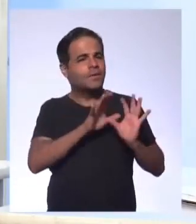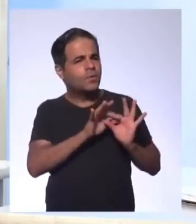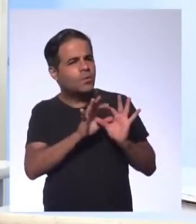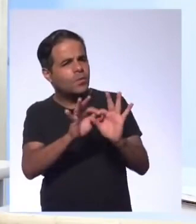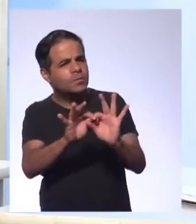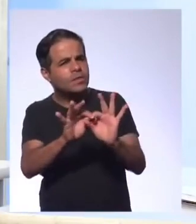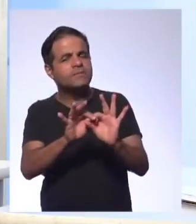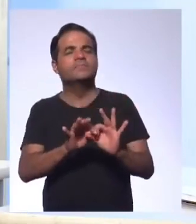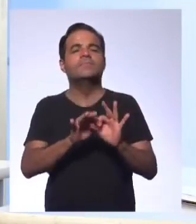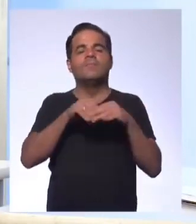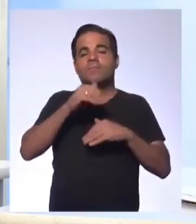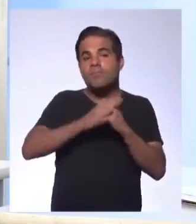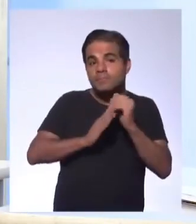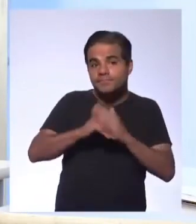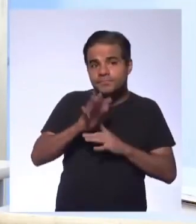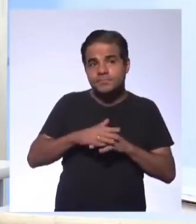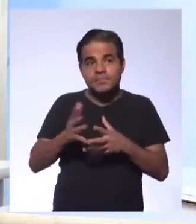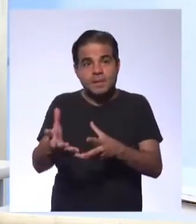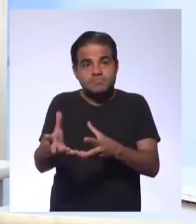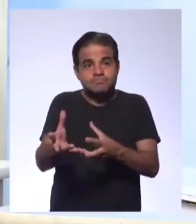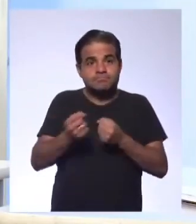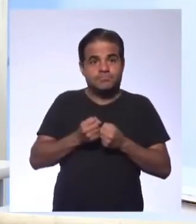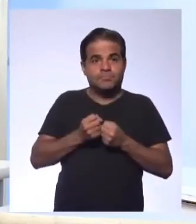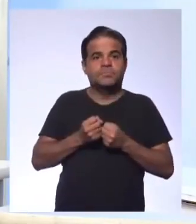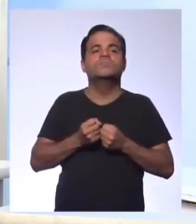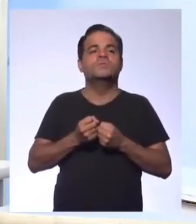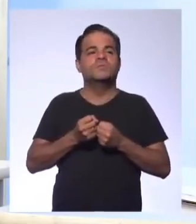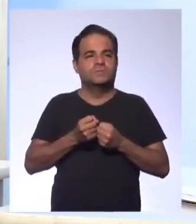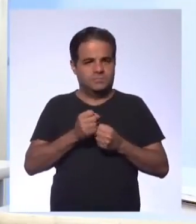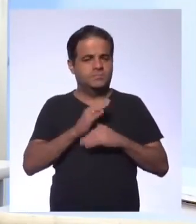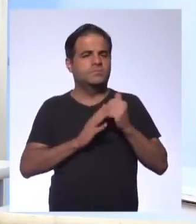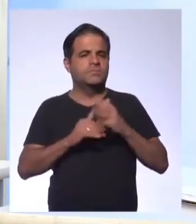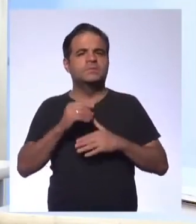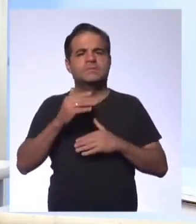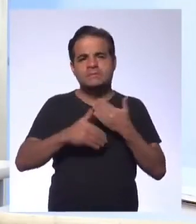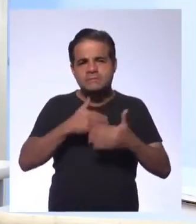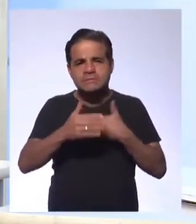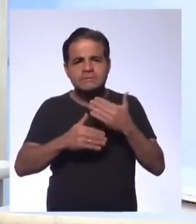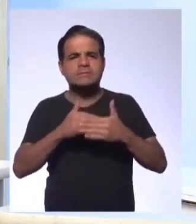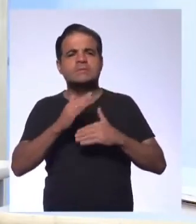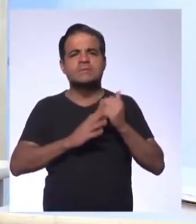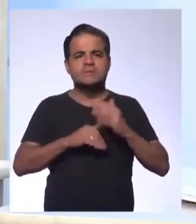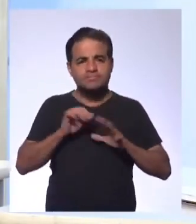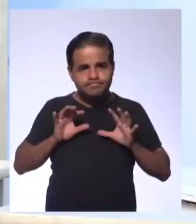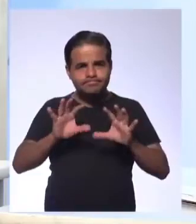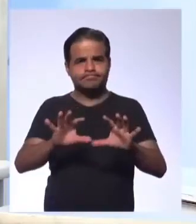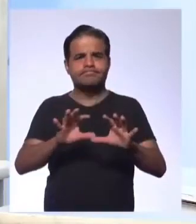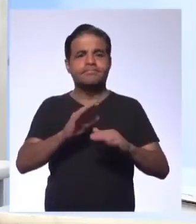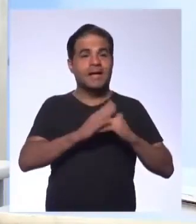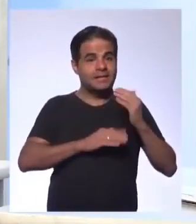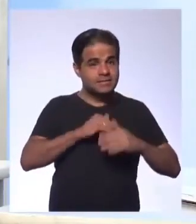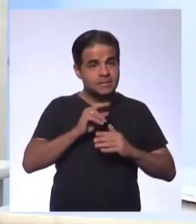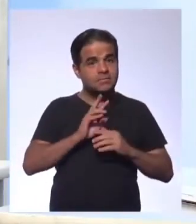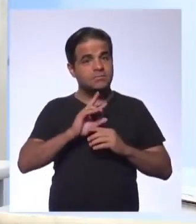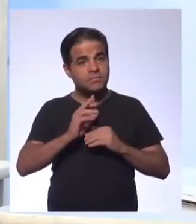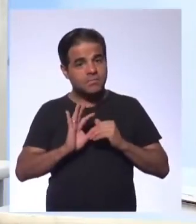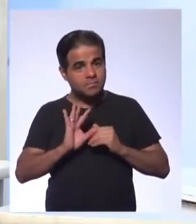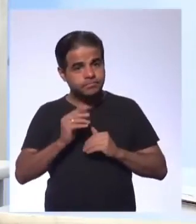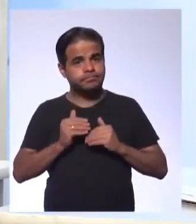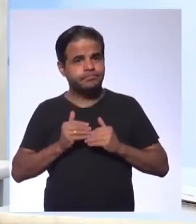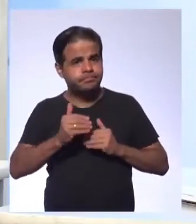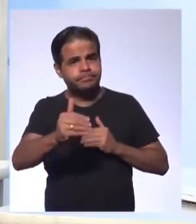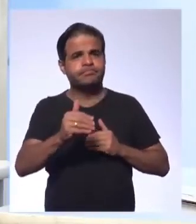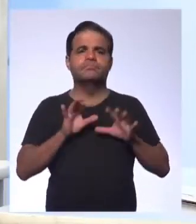percebem que uma ação vai puxando uma reação? É ação e reação, ação e reação. E vamos, então,